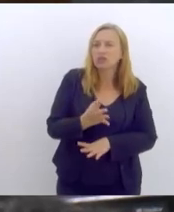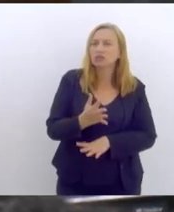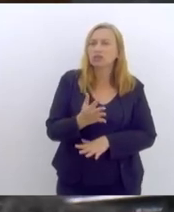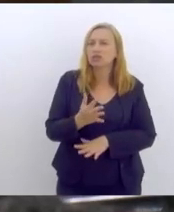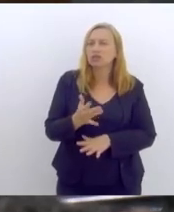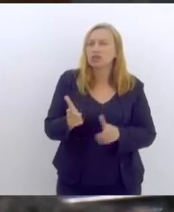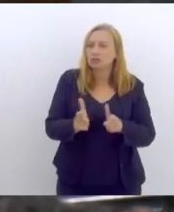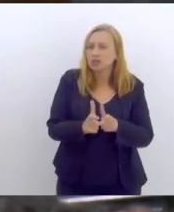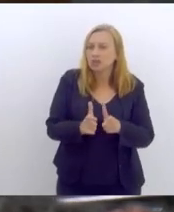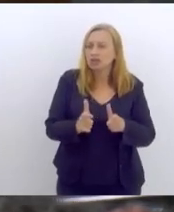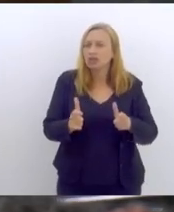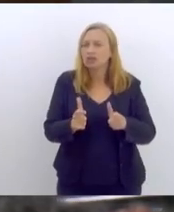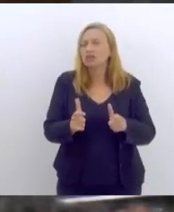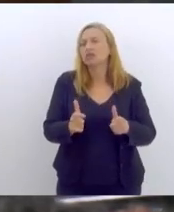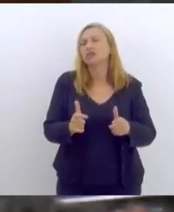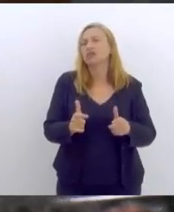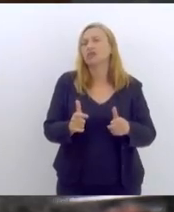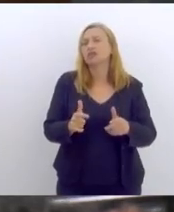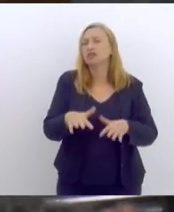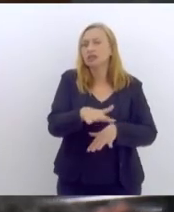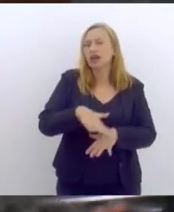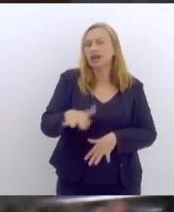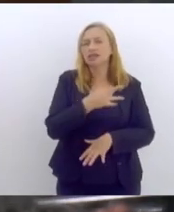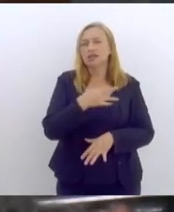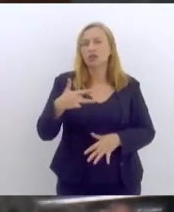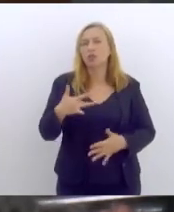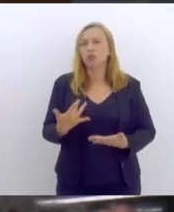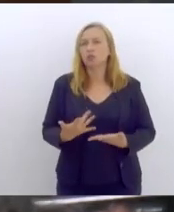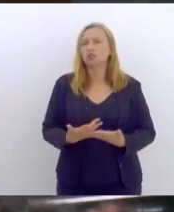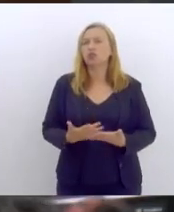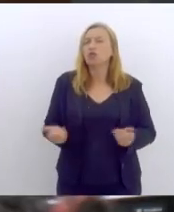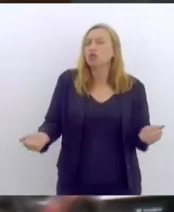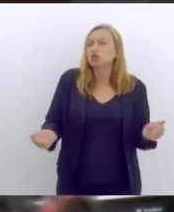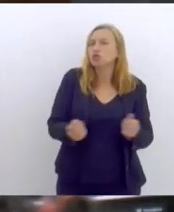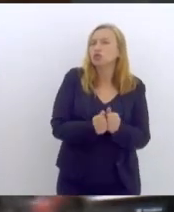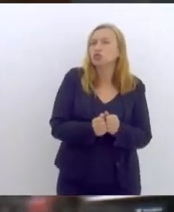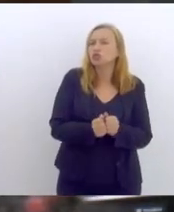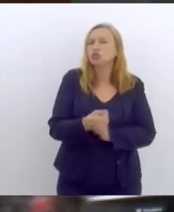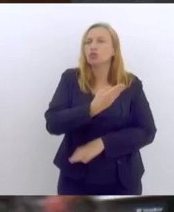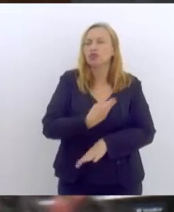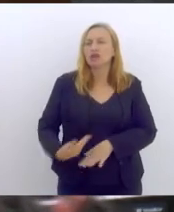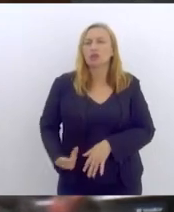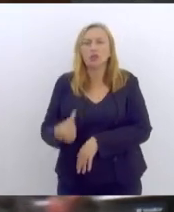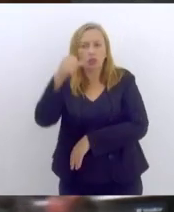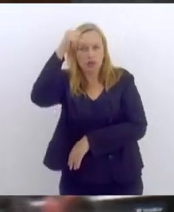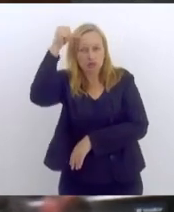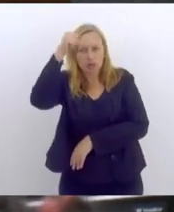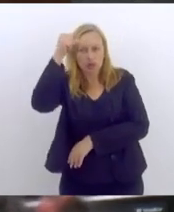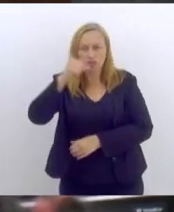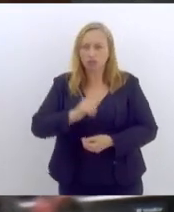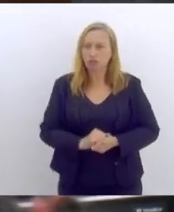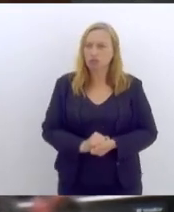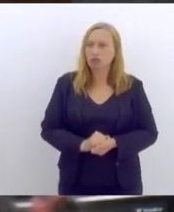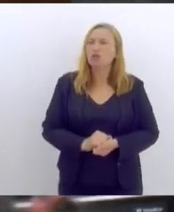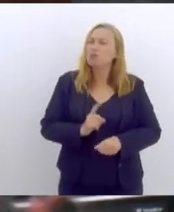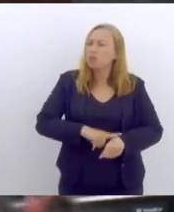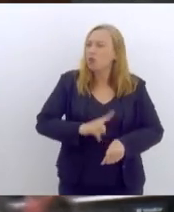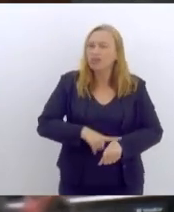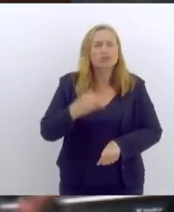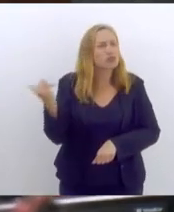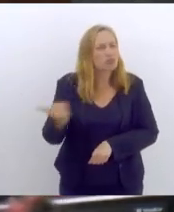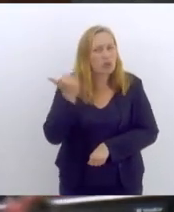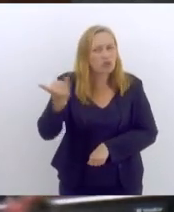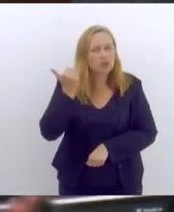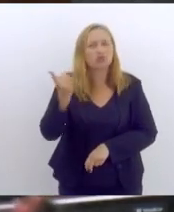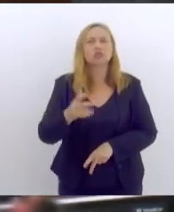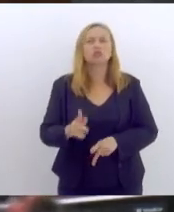na pequena e na média complexidade na área de saúde, junto com o governador Cláudio Castro. Então, foi um momento importante para a